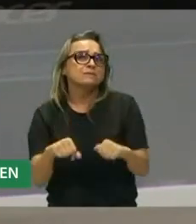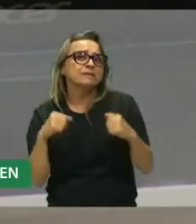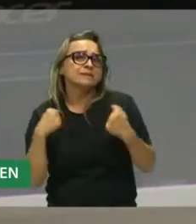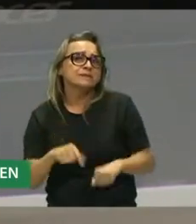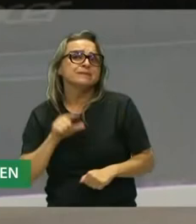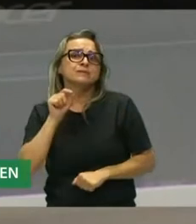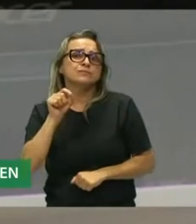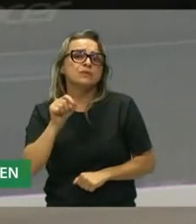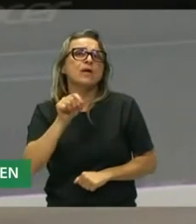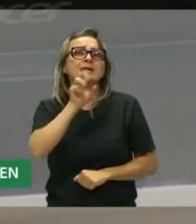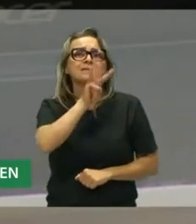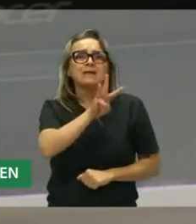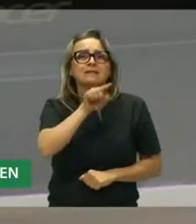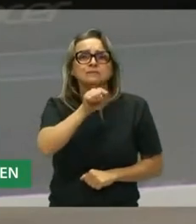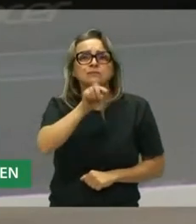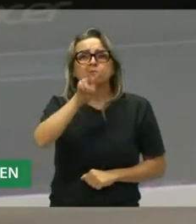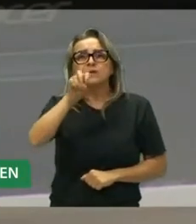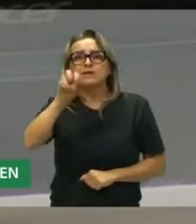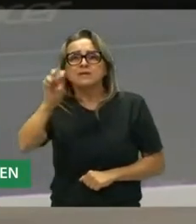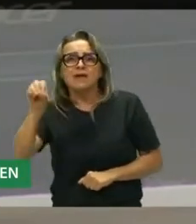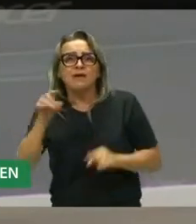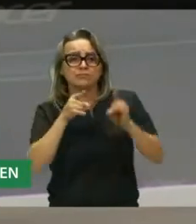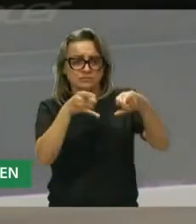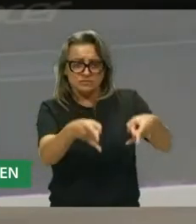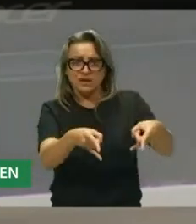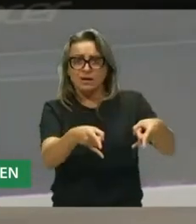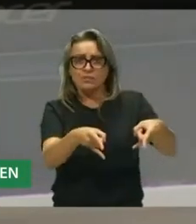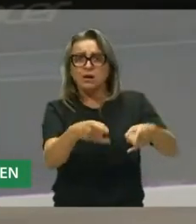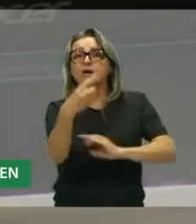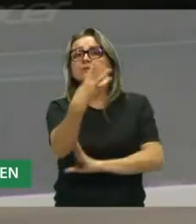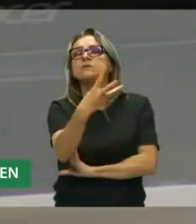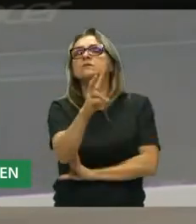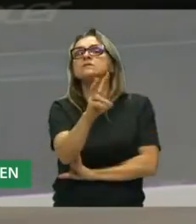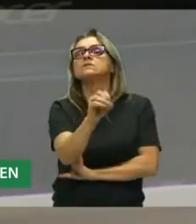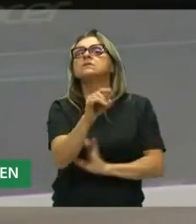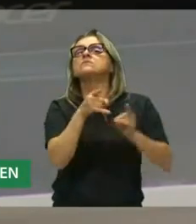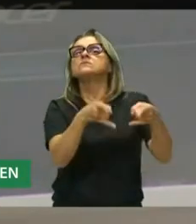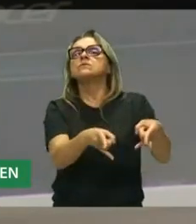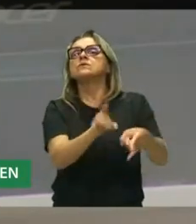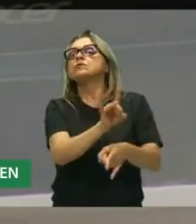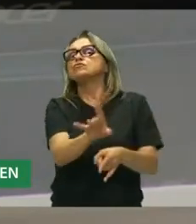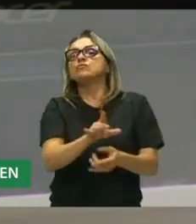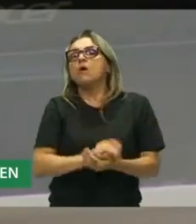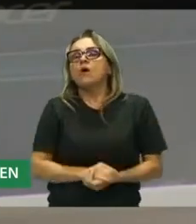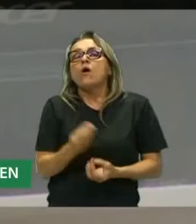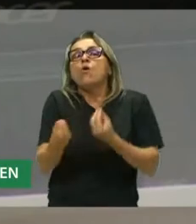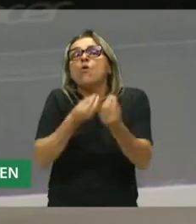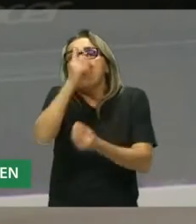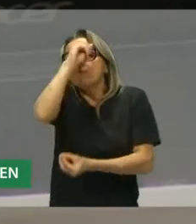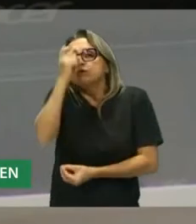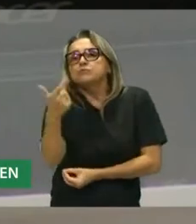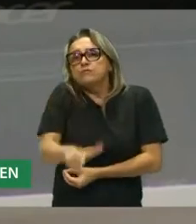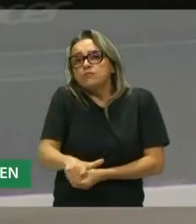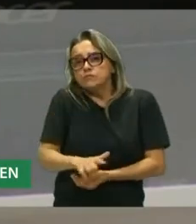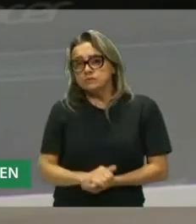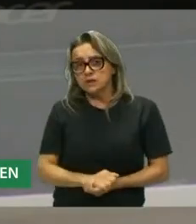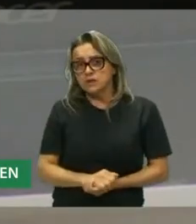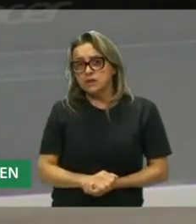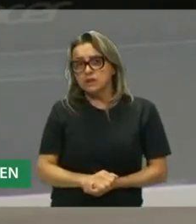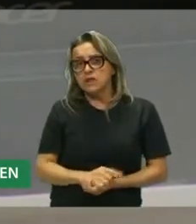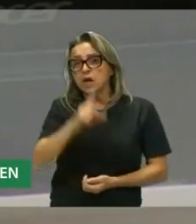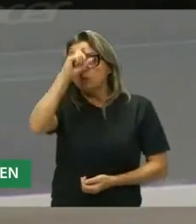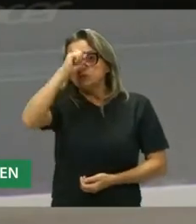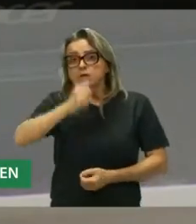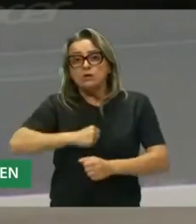de 3.500 leitos em 350 leitos. Então, ele está se desdobrando para dar esse atendimento, que seria